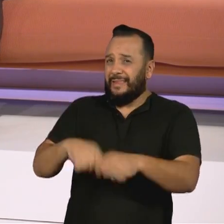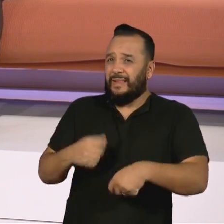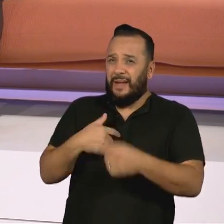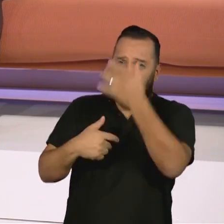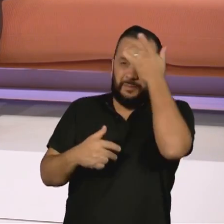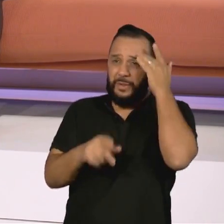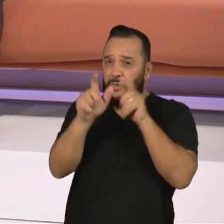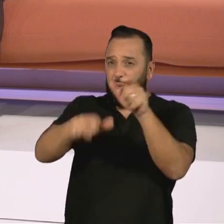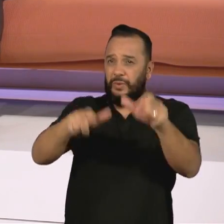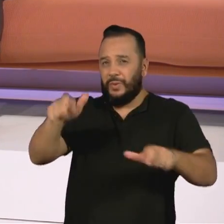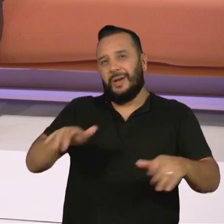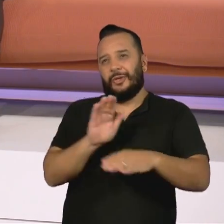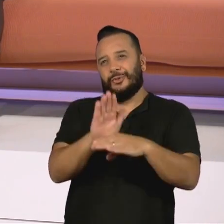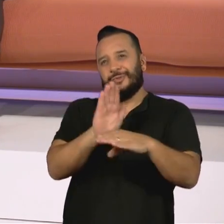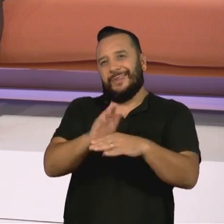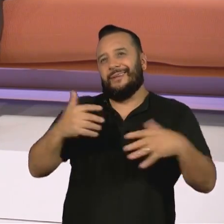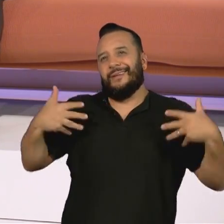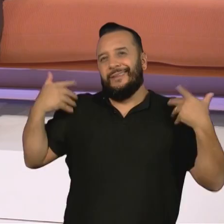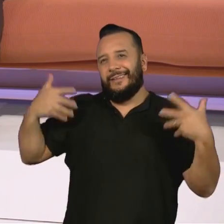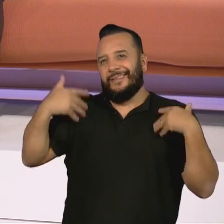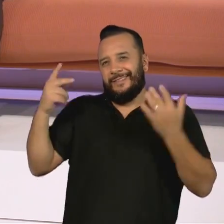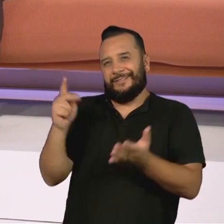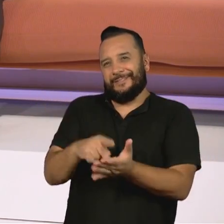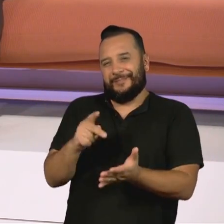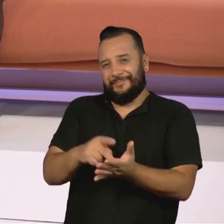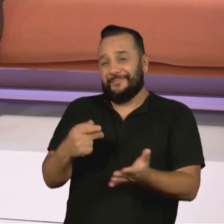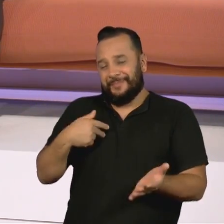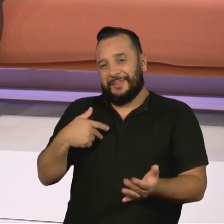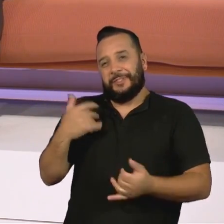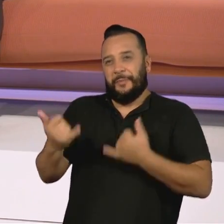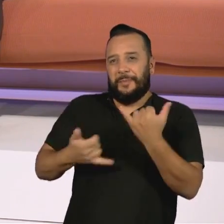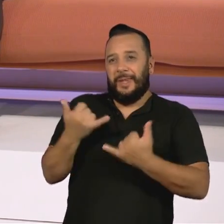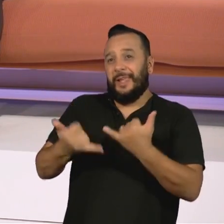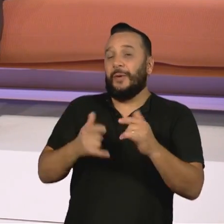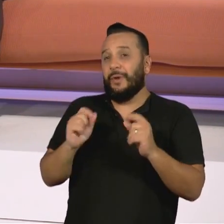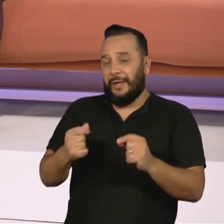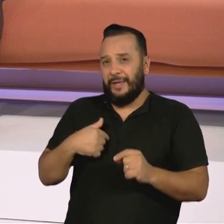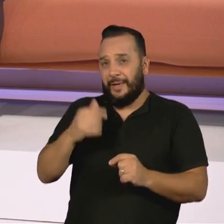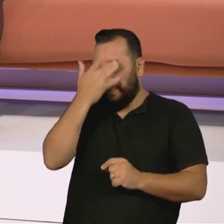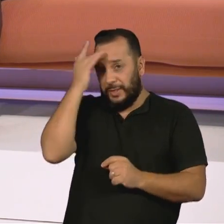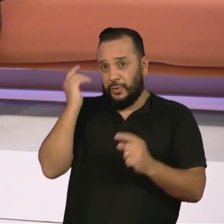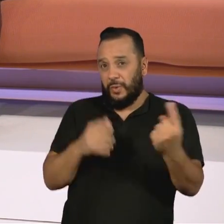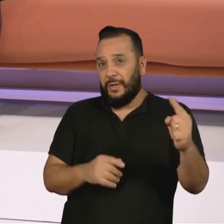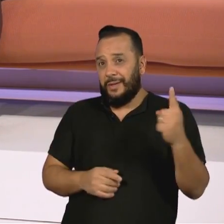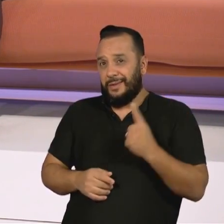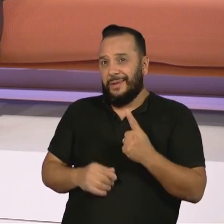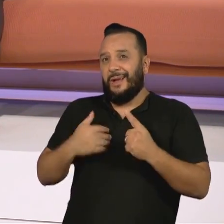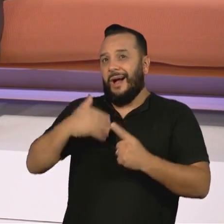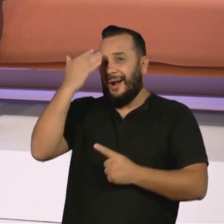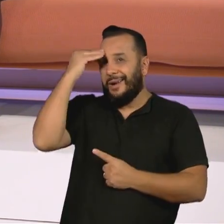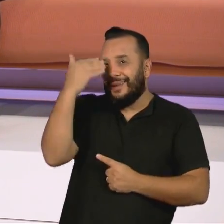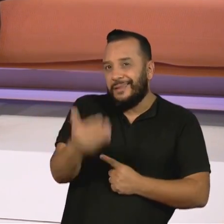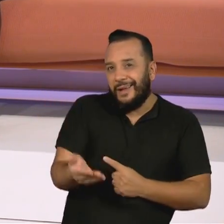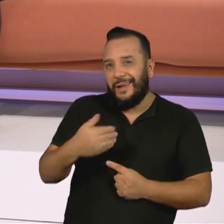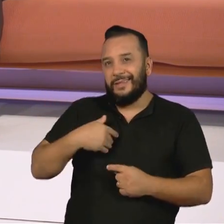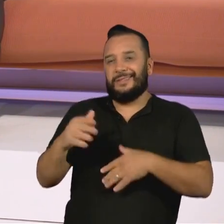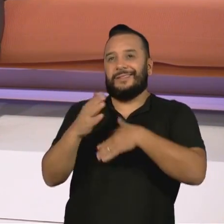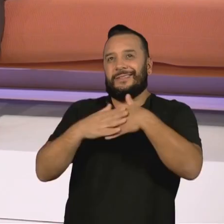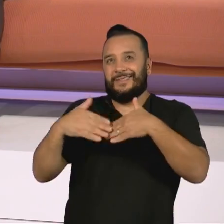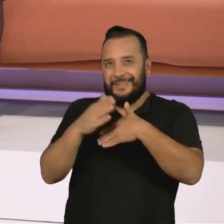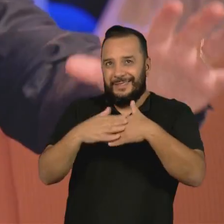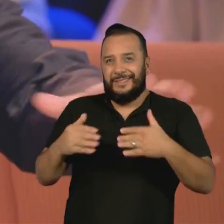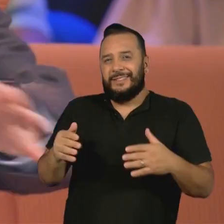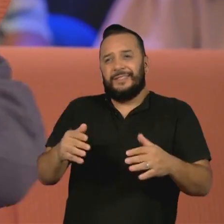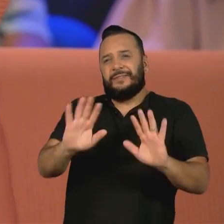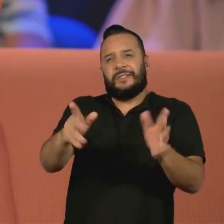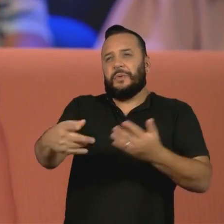outros, essa é a maior alegria. A gente até brinca no escritório de vez em quando aquele cliente que te agradece, é gentil com você, esse cara não precisava nem me